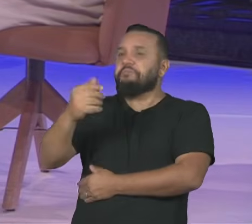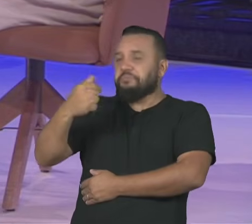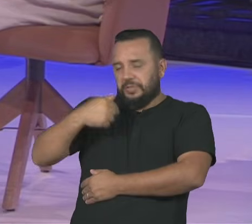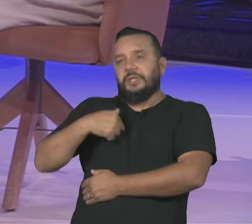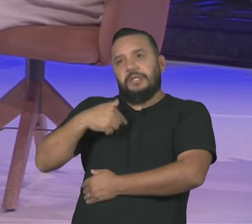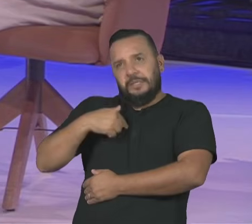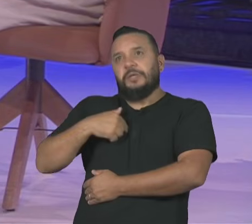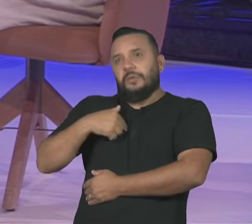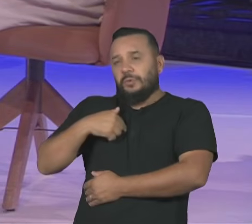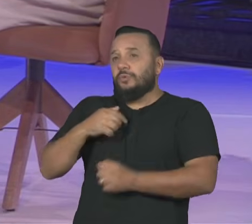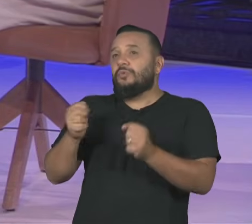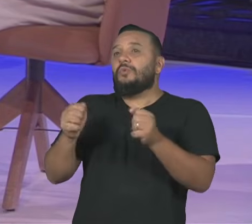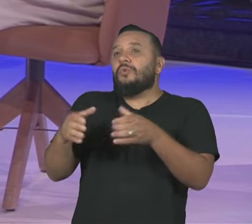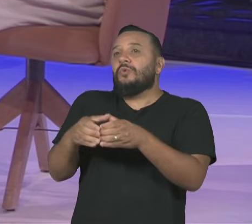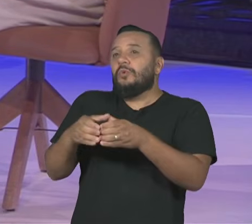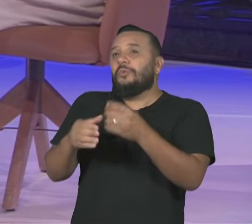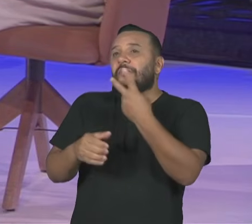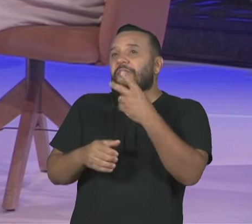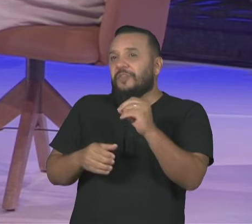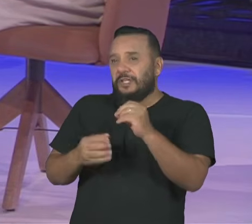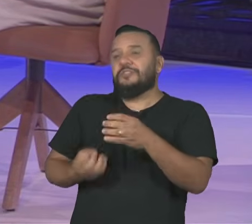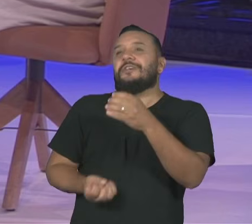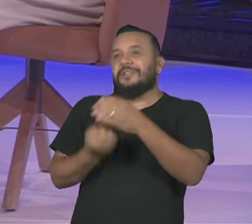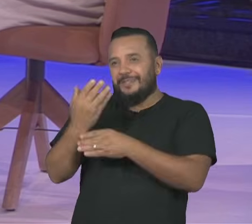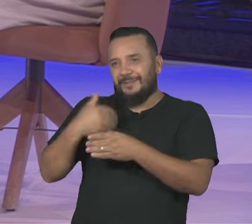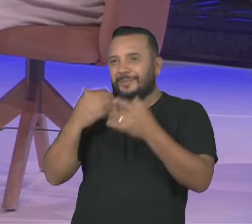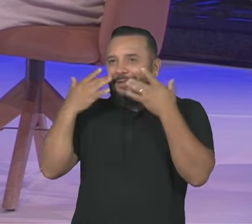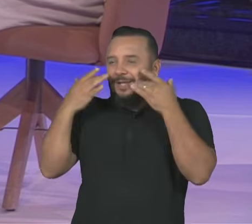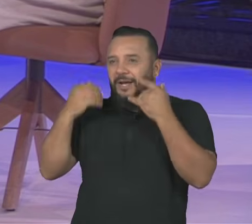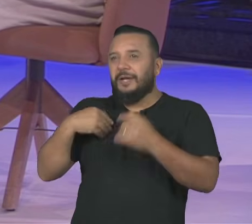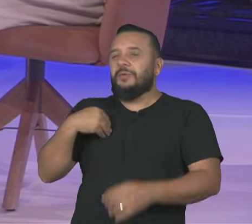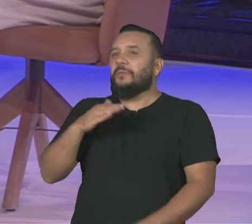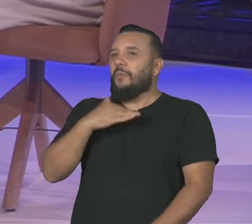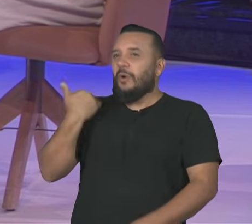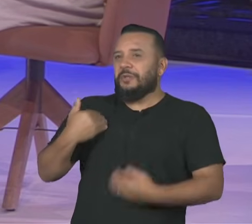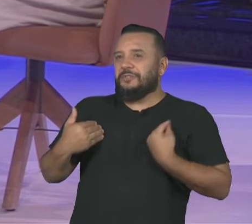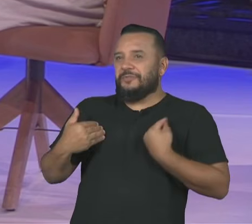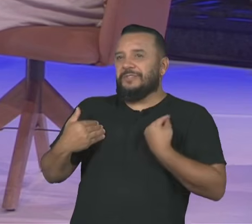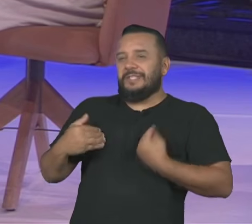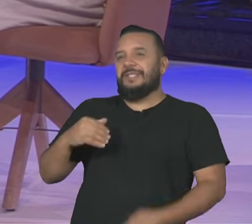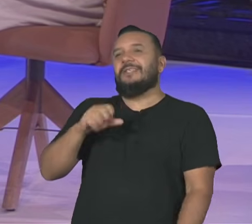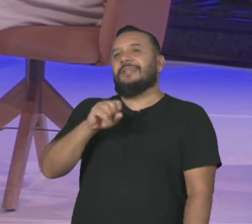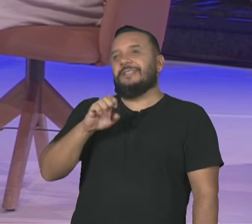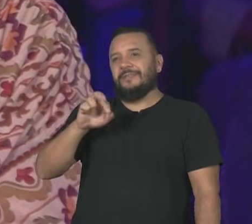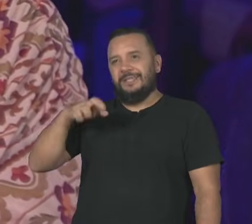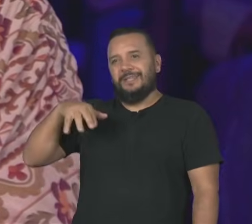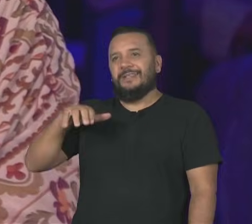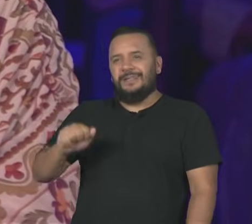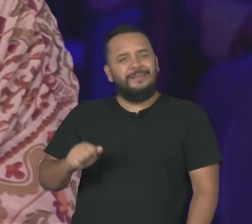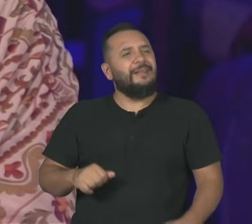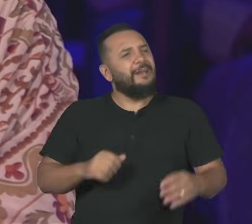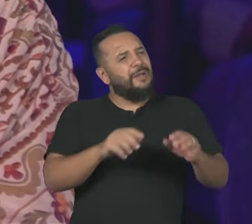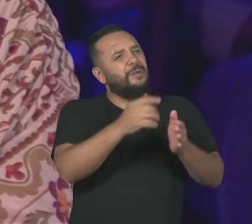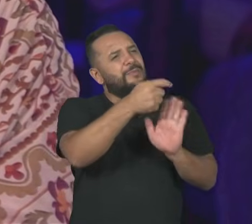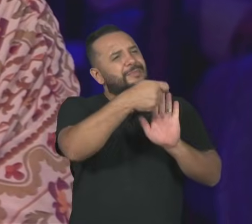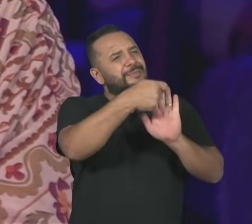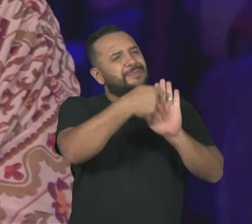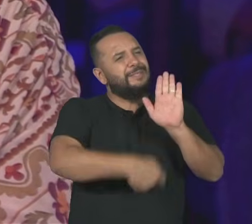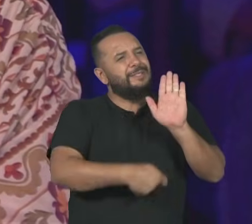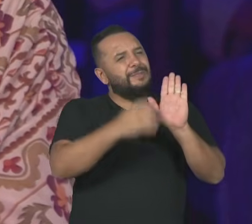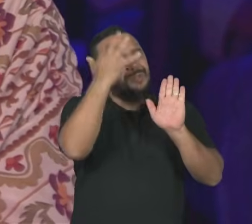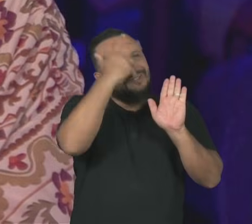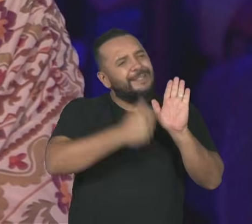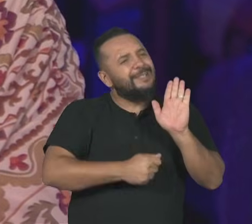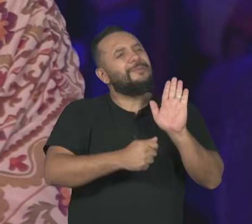com mais 20 e montamos Morte e Vida Severina. Que é um texto lindo, nossa, né? Lindo. E foi uma montagem muito